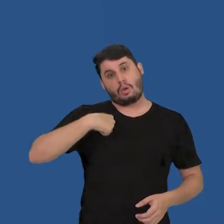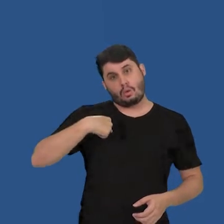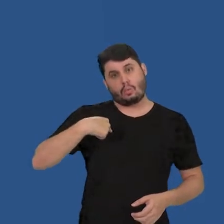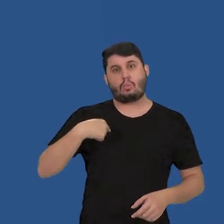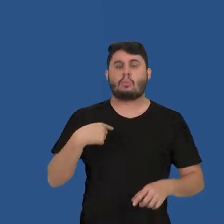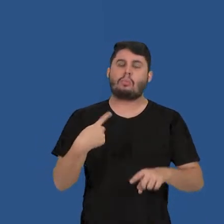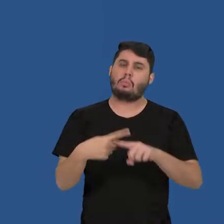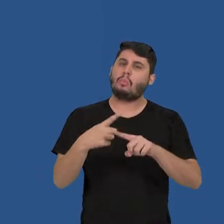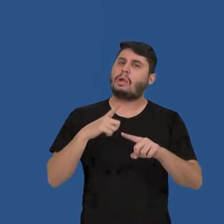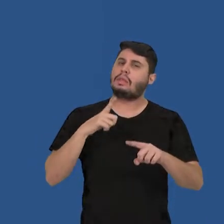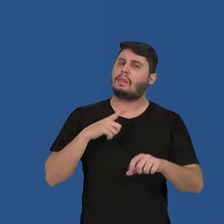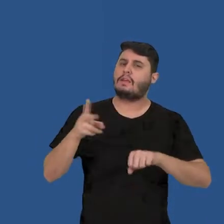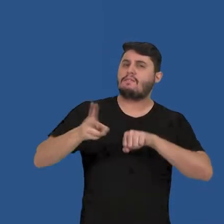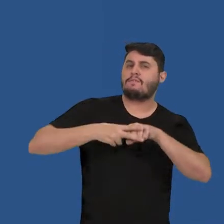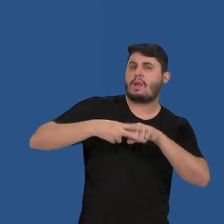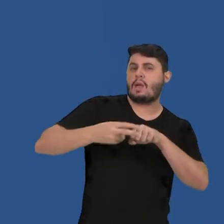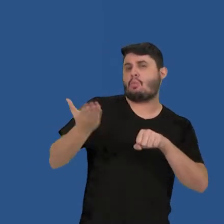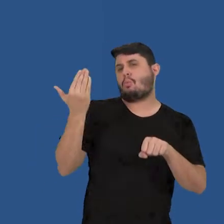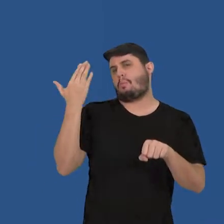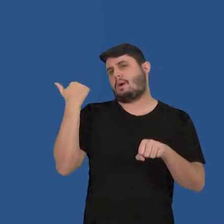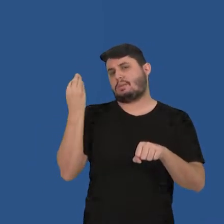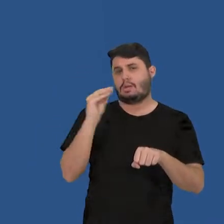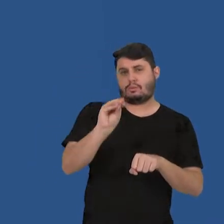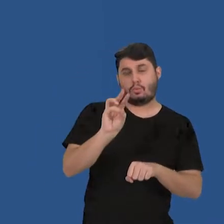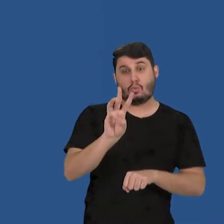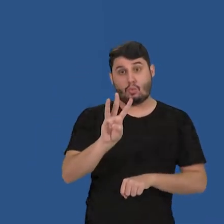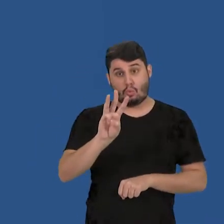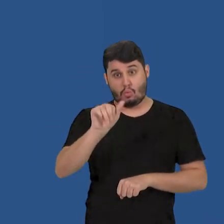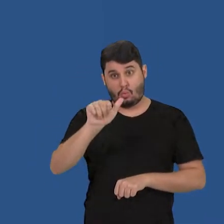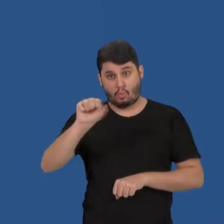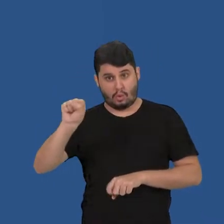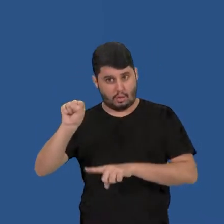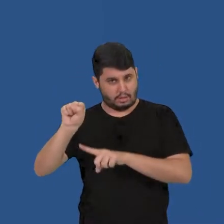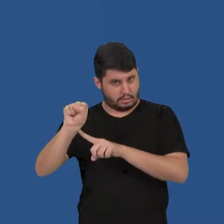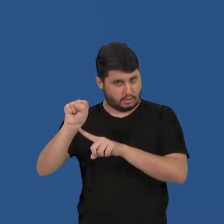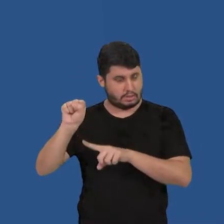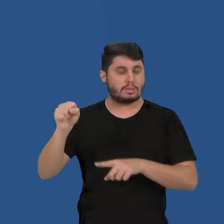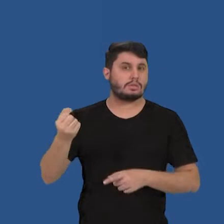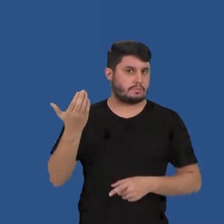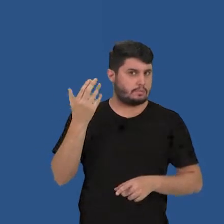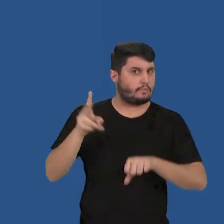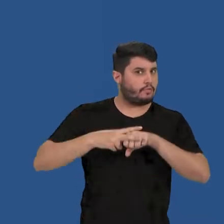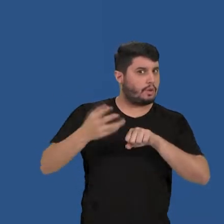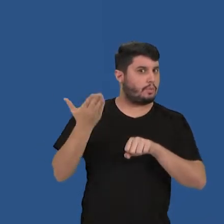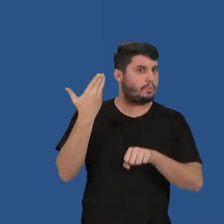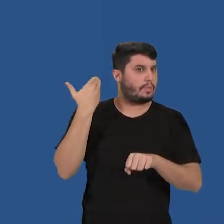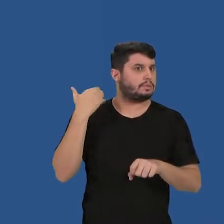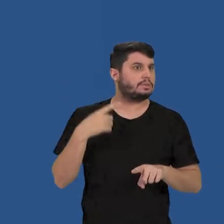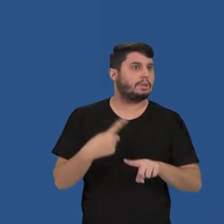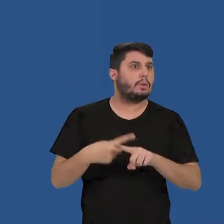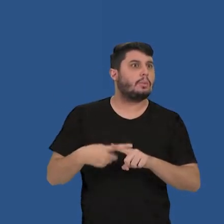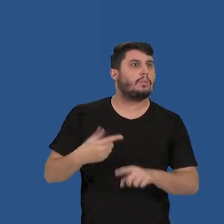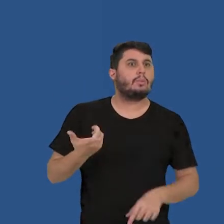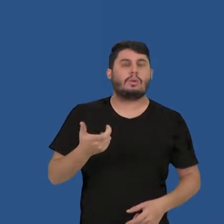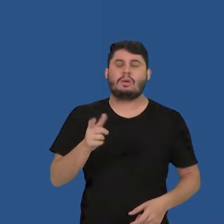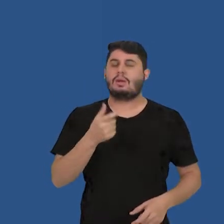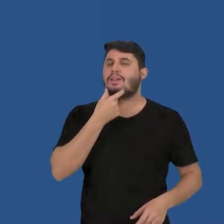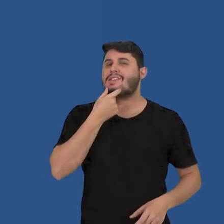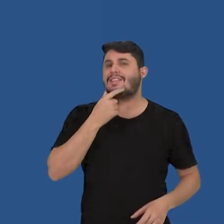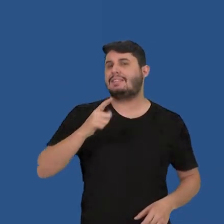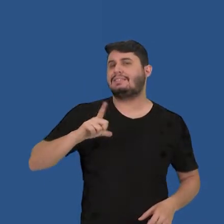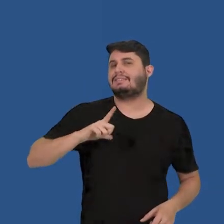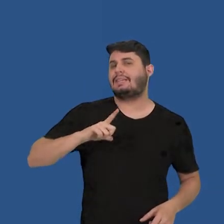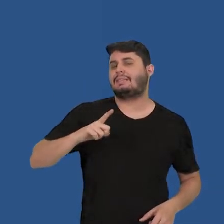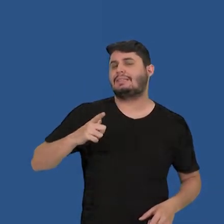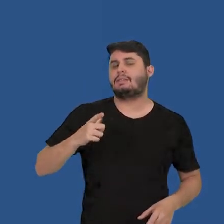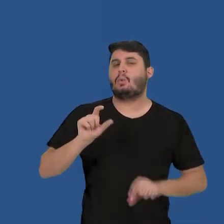Então, verbos do passado aqui, o verbo to be no passado, was, ou seja, quando eu era 5. Só que em inglês a gente não fala a idade que eu tenho. Em português eu falo